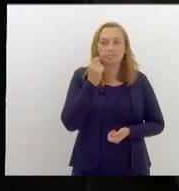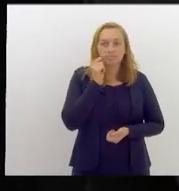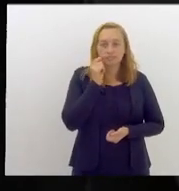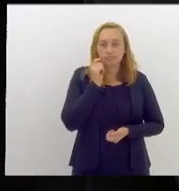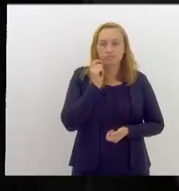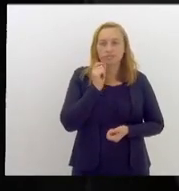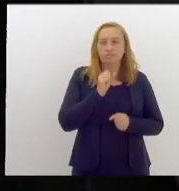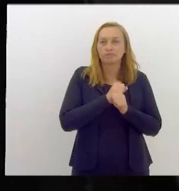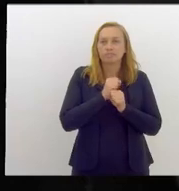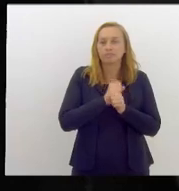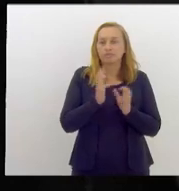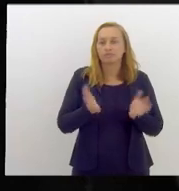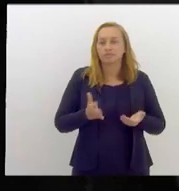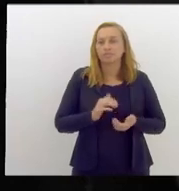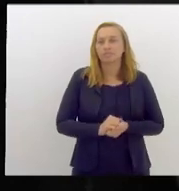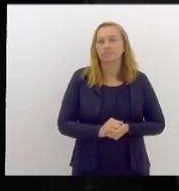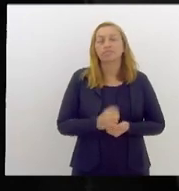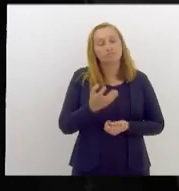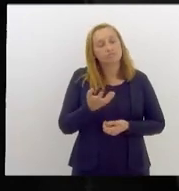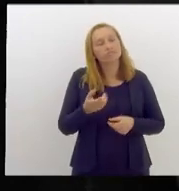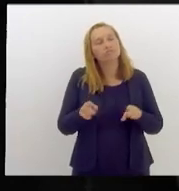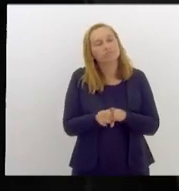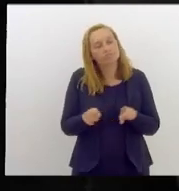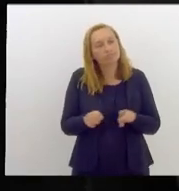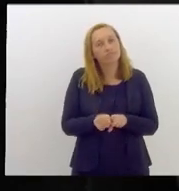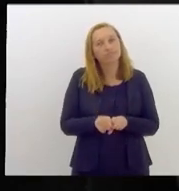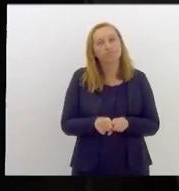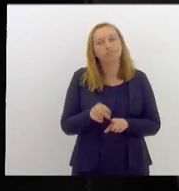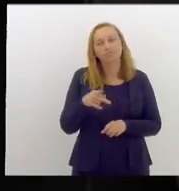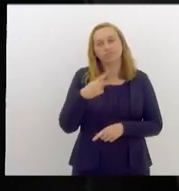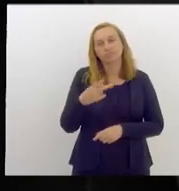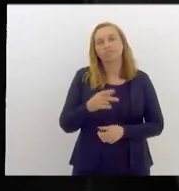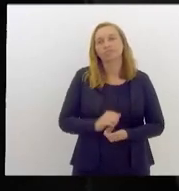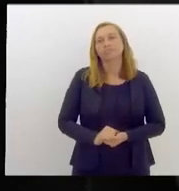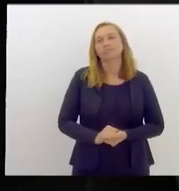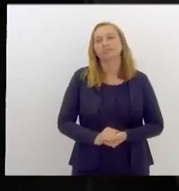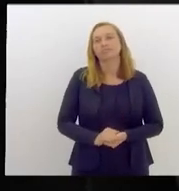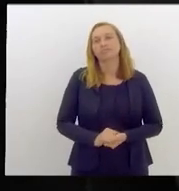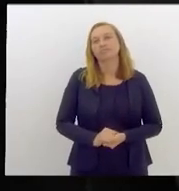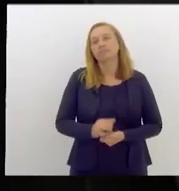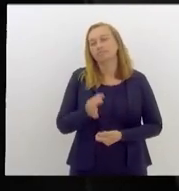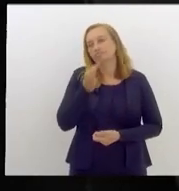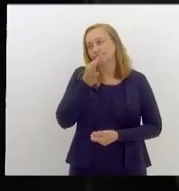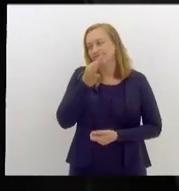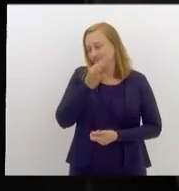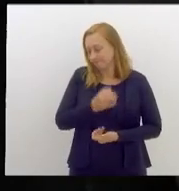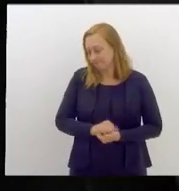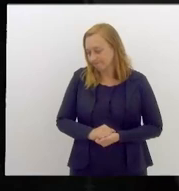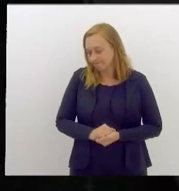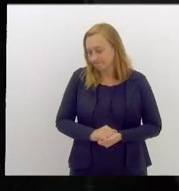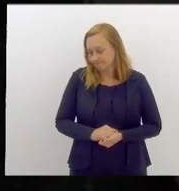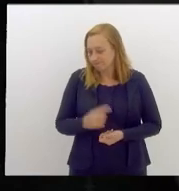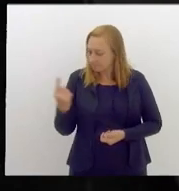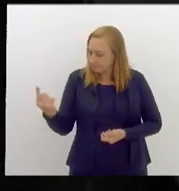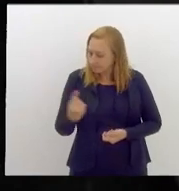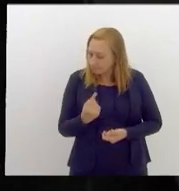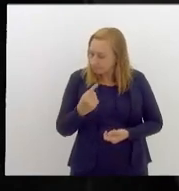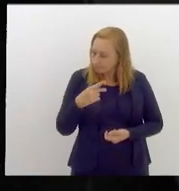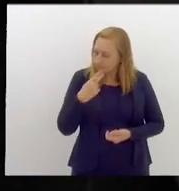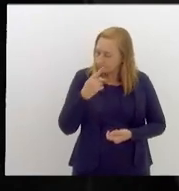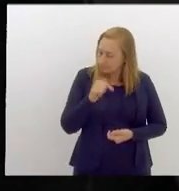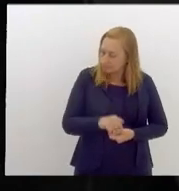desse ano eu quero também me valer de argumentações que foram trazidas aqui